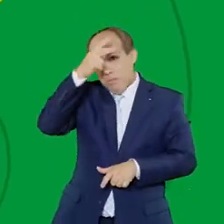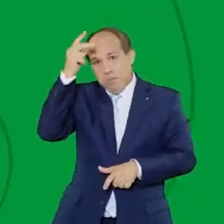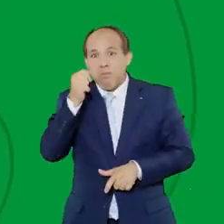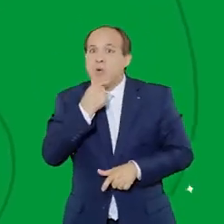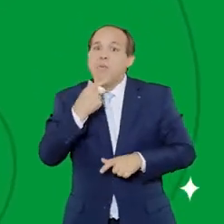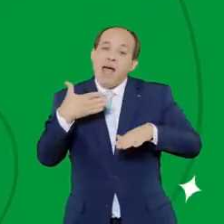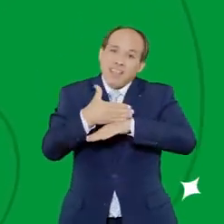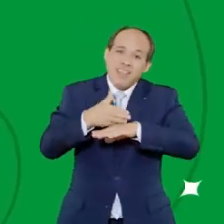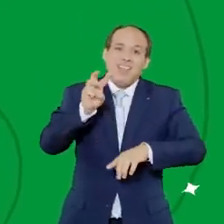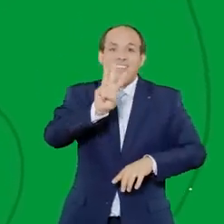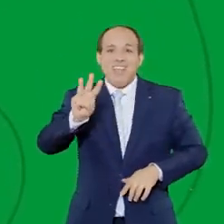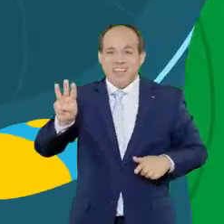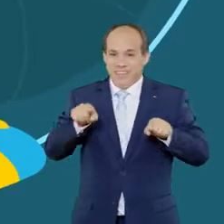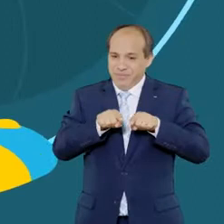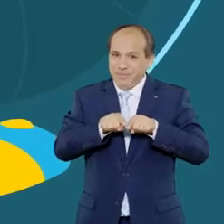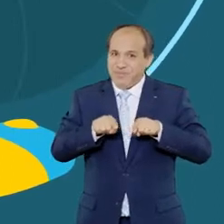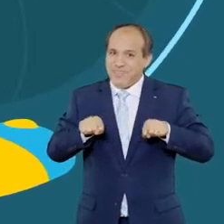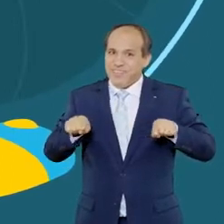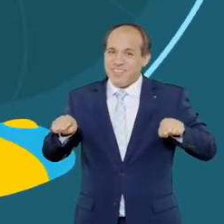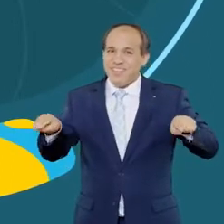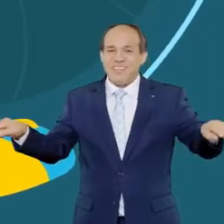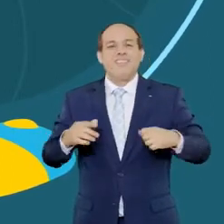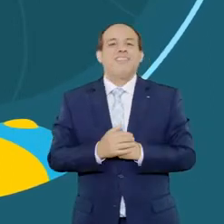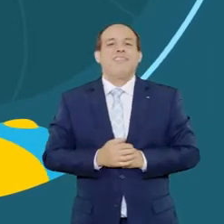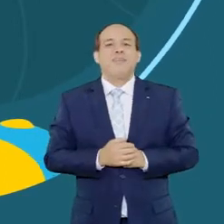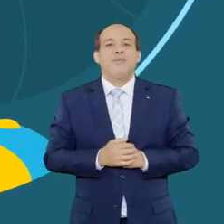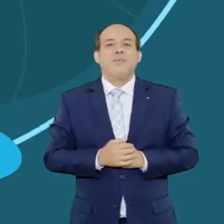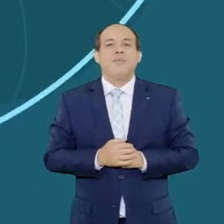ou prefeita, acessar o nosso site